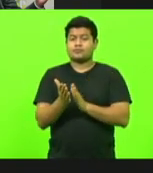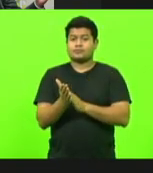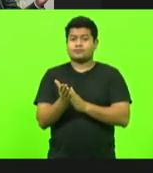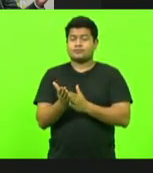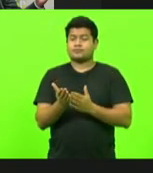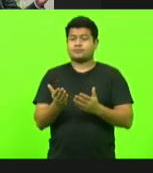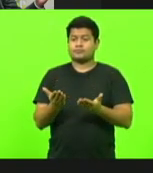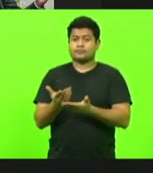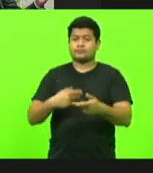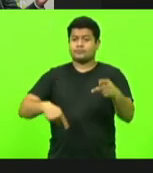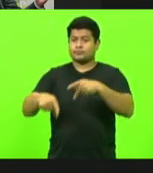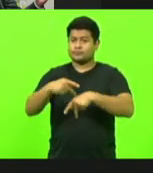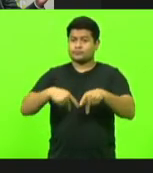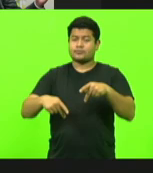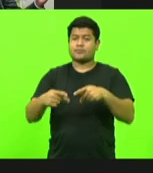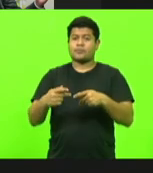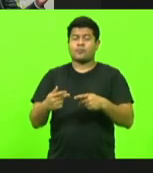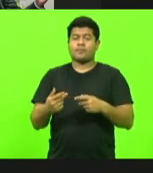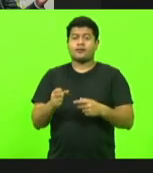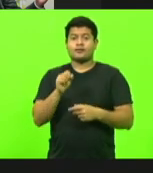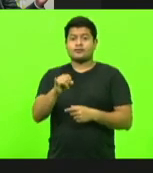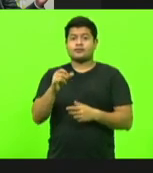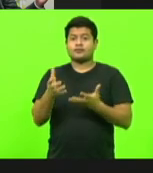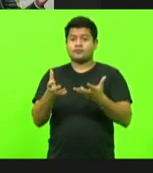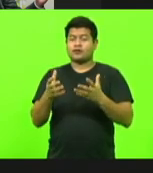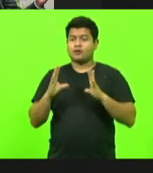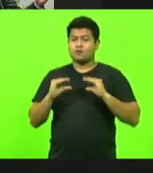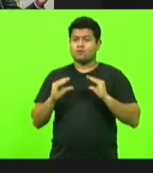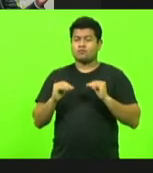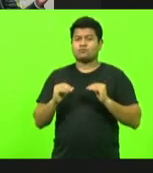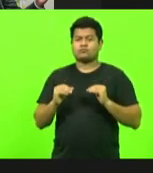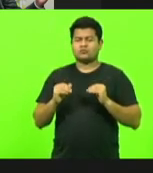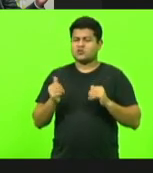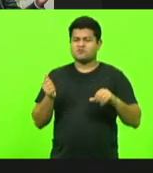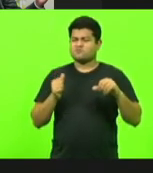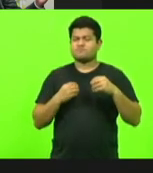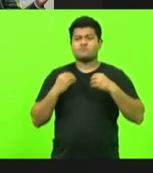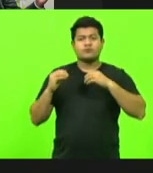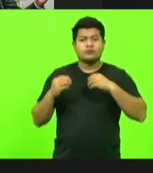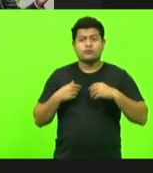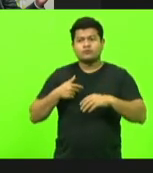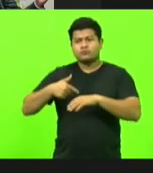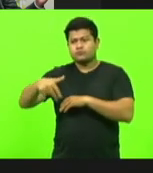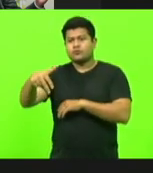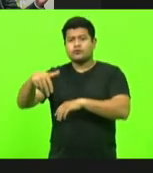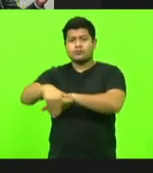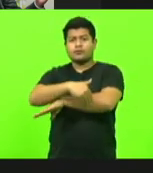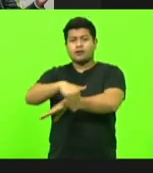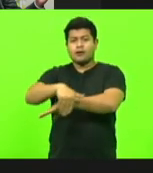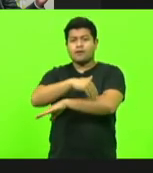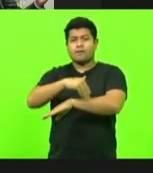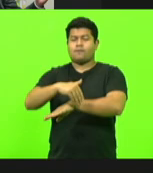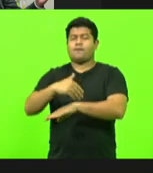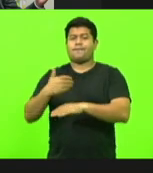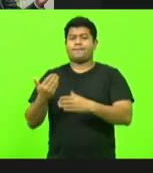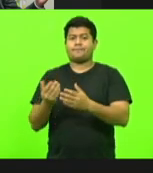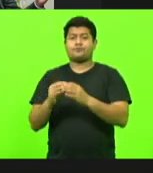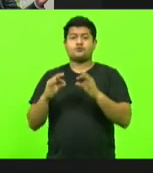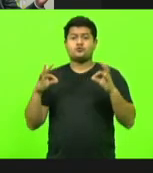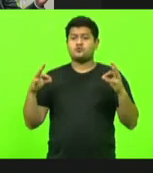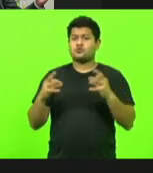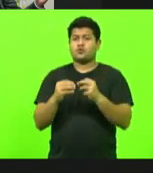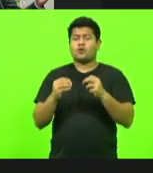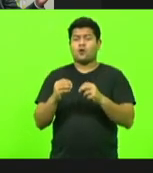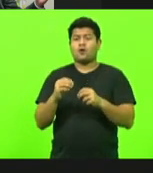brasileiros que se abstiveram do conforto do lar, que vestiram suas camisas verde e amarela em todas as cidades catarinenses praticamente.